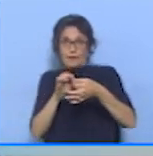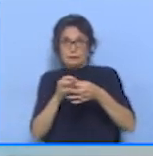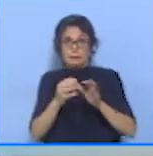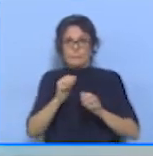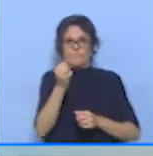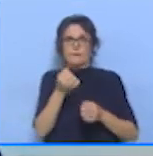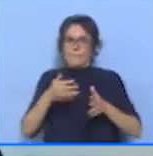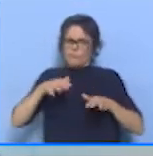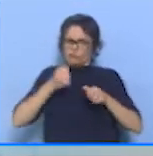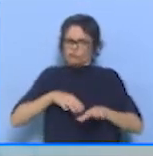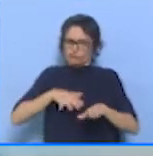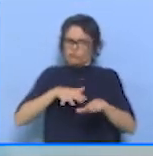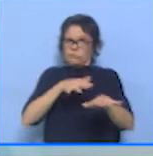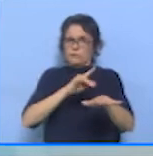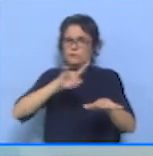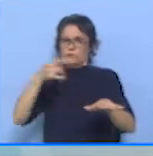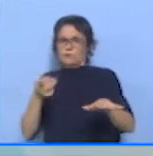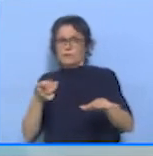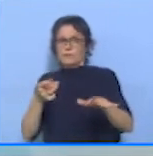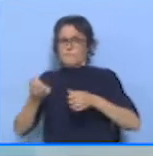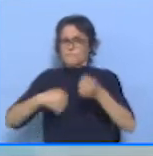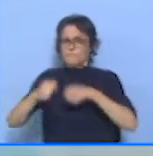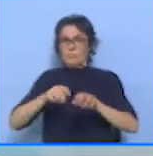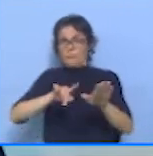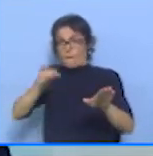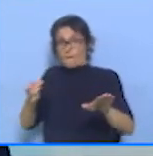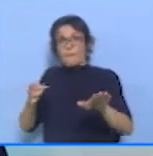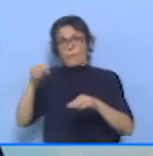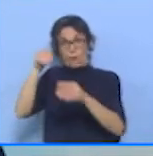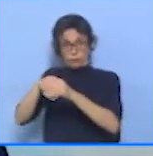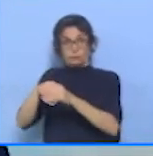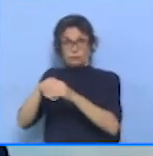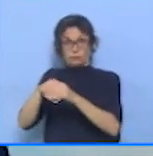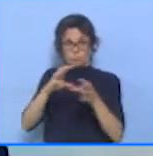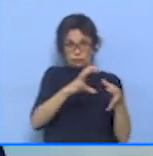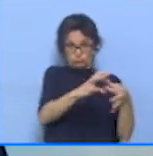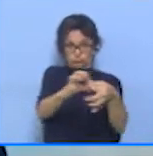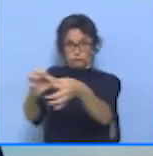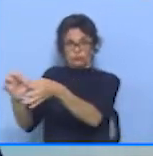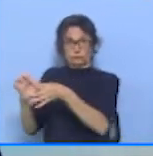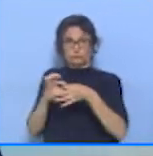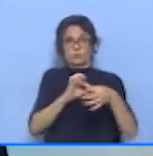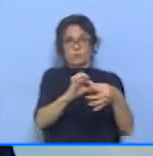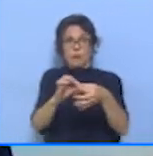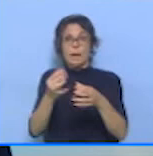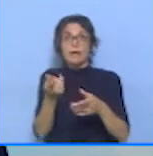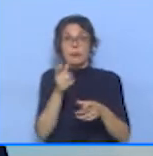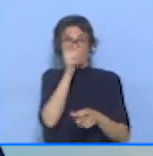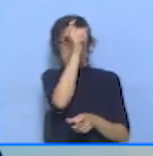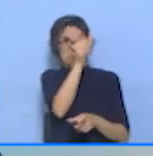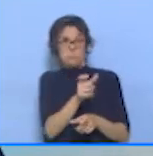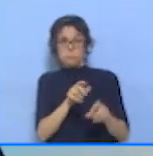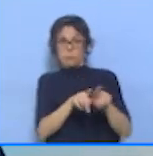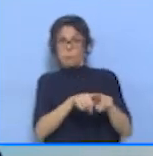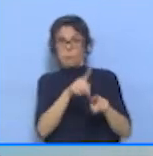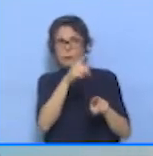mobilização e o voto, ou seja, os políticos começam a perceber que realmente não